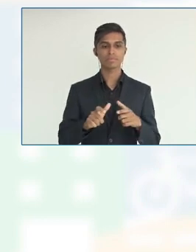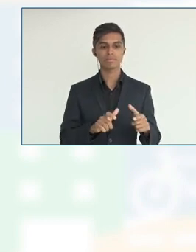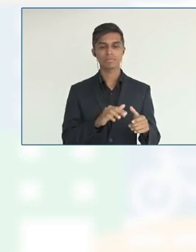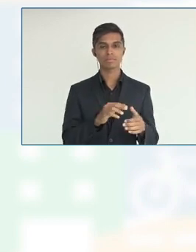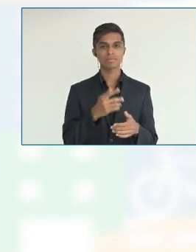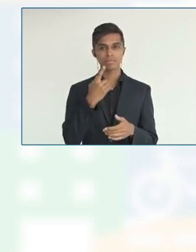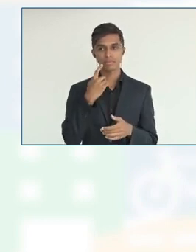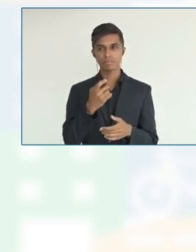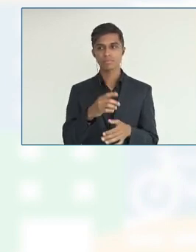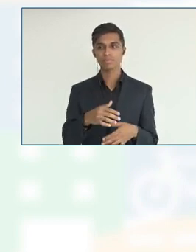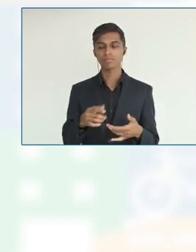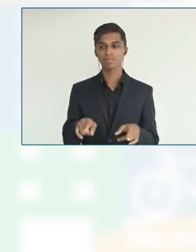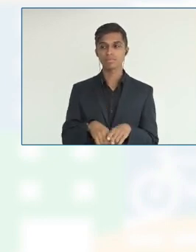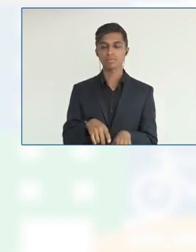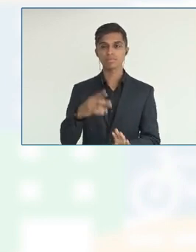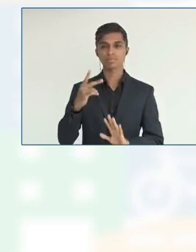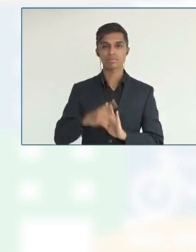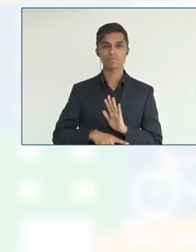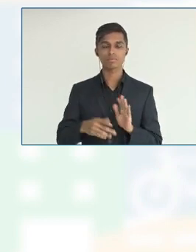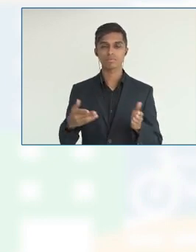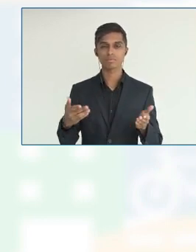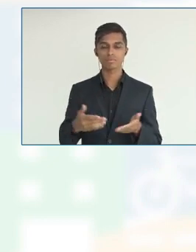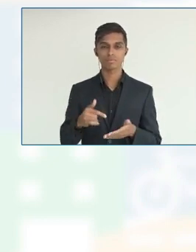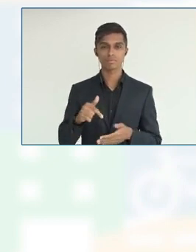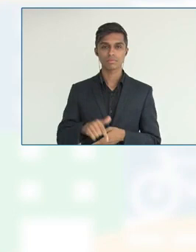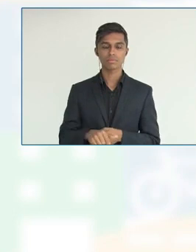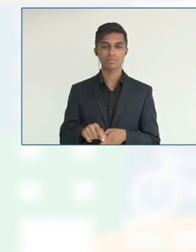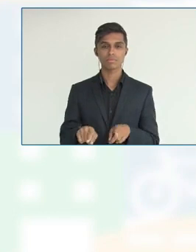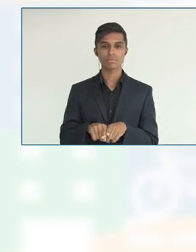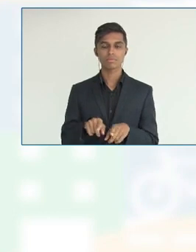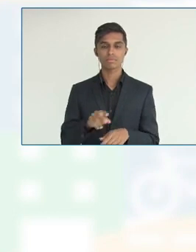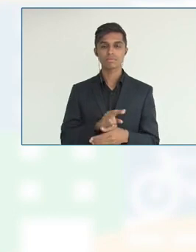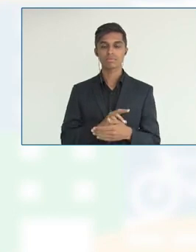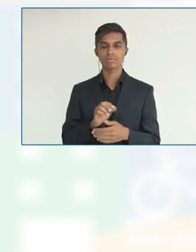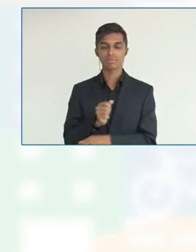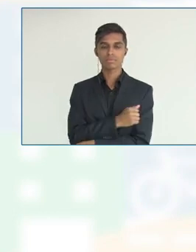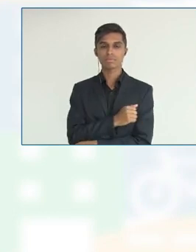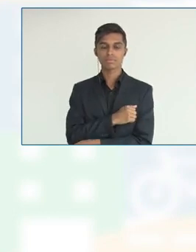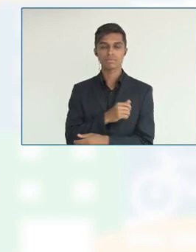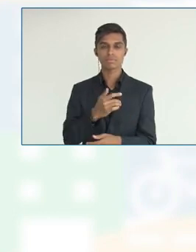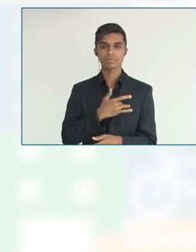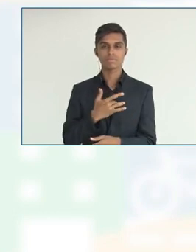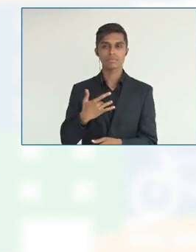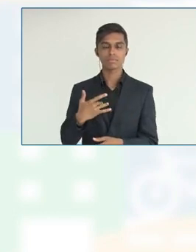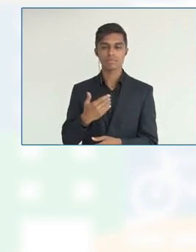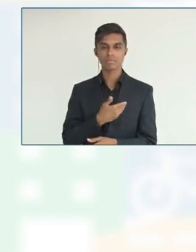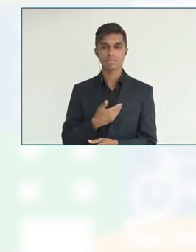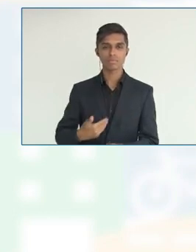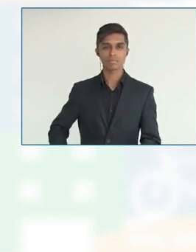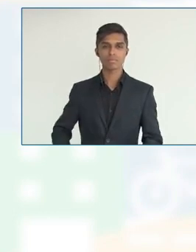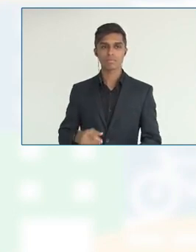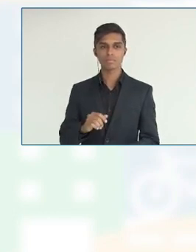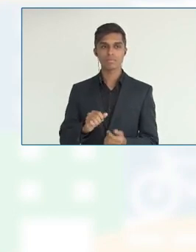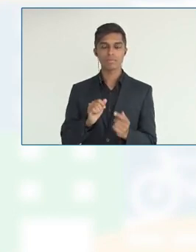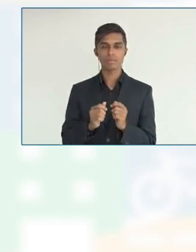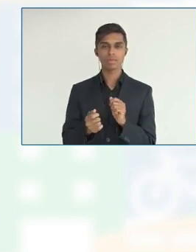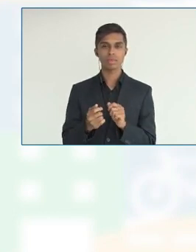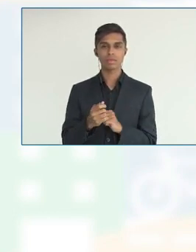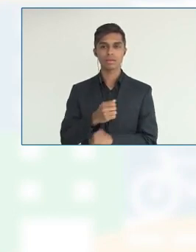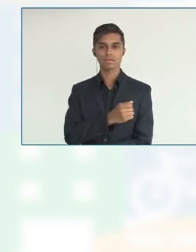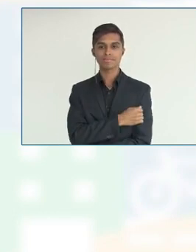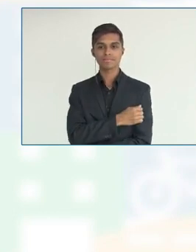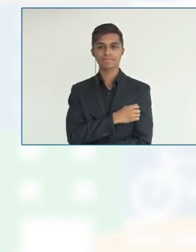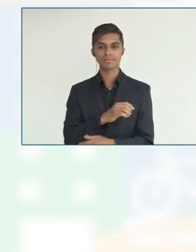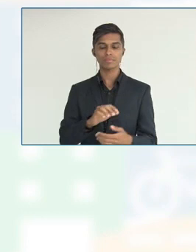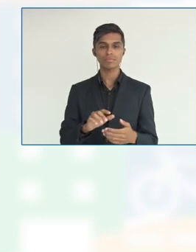no programa, né, principalmente para os alunos da Faculdade de Saúde Pública, né, que são alunos de graduação da saúde pública